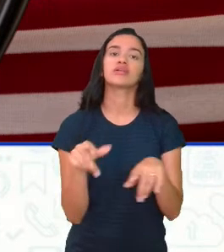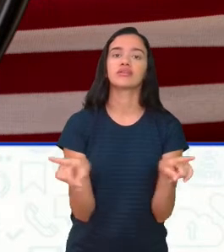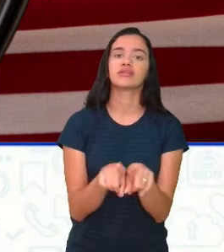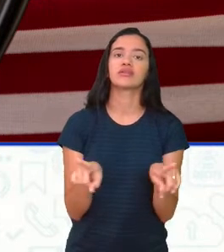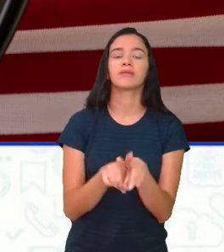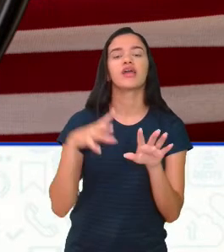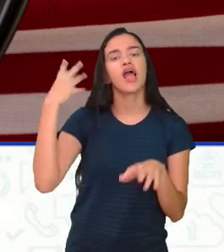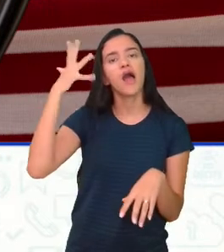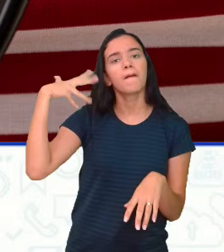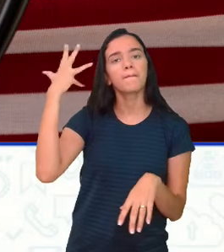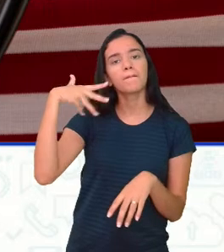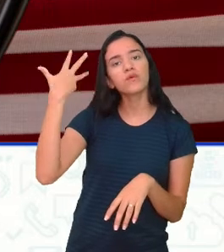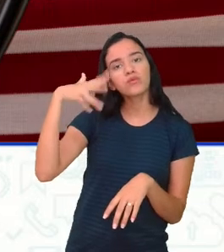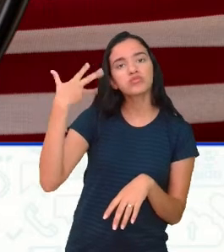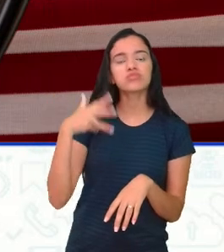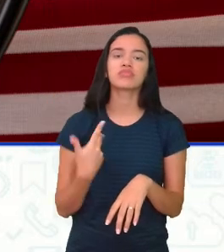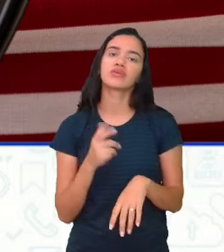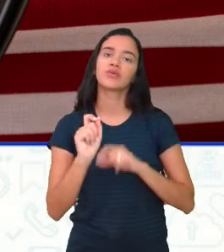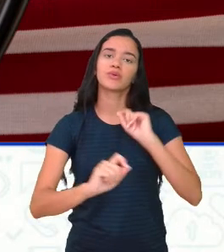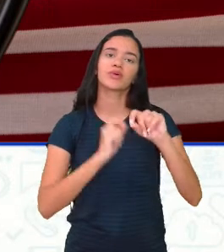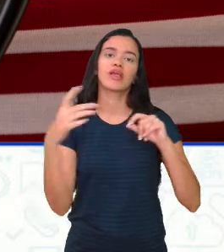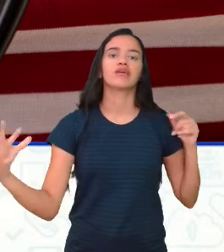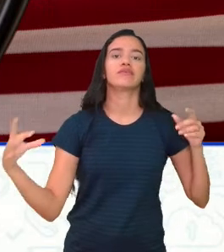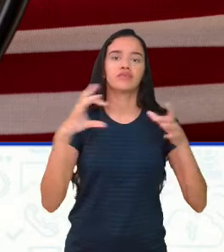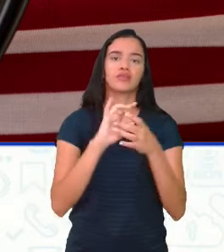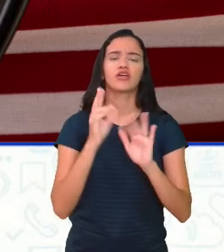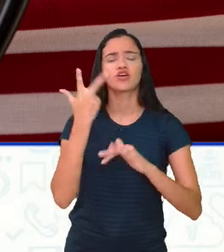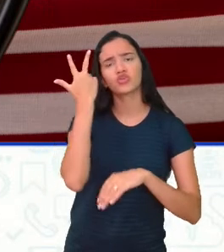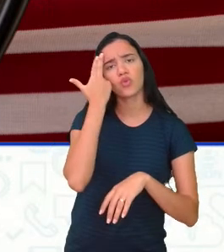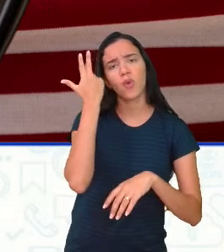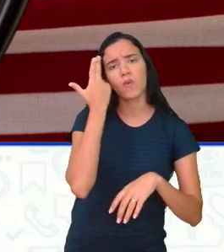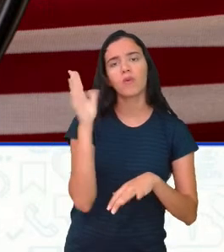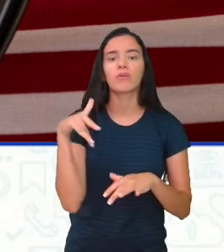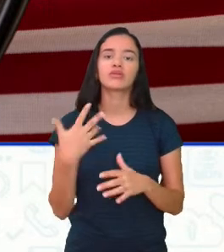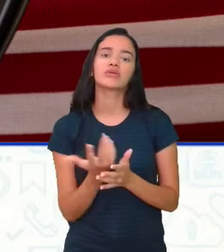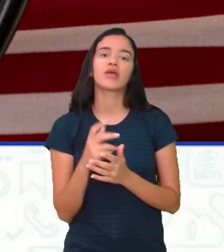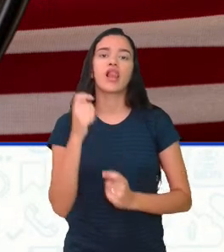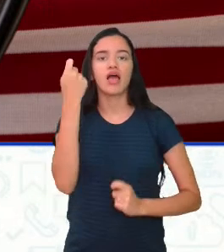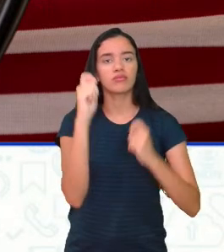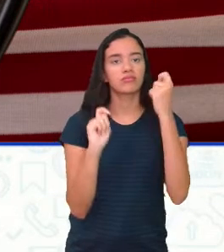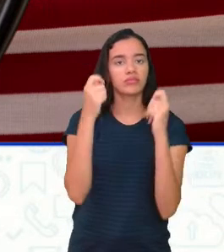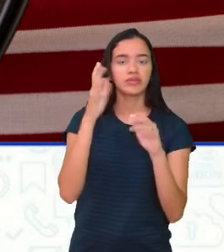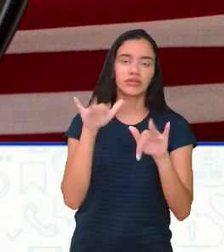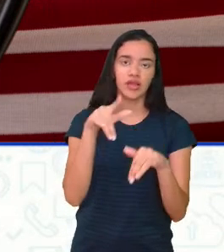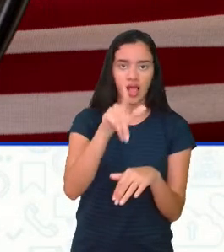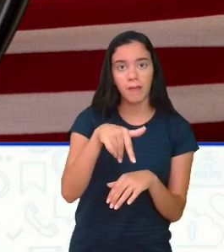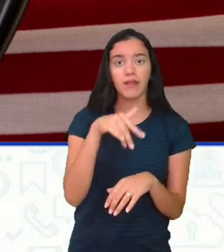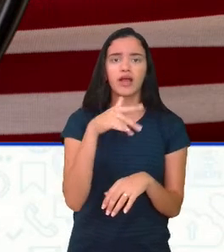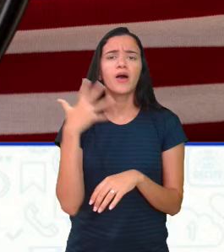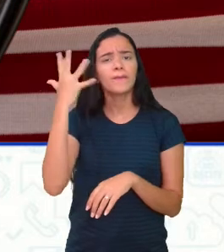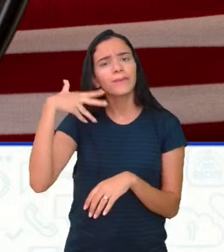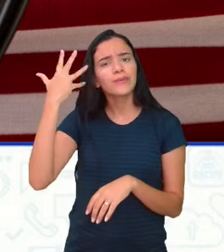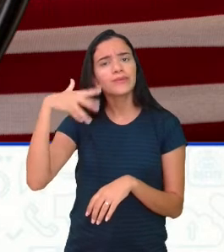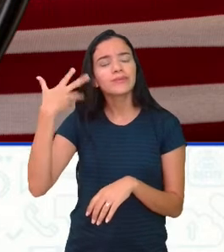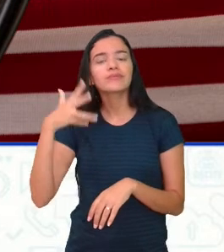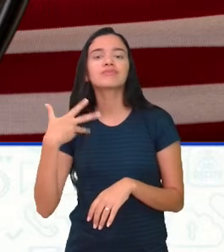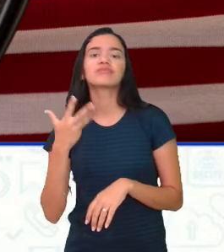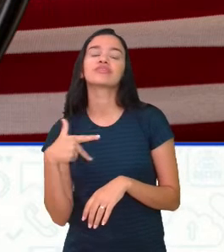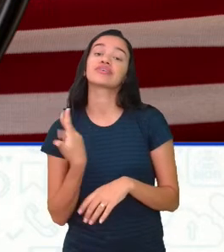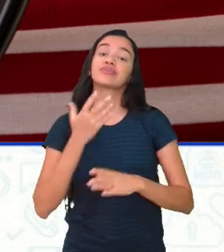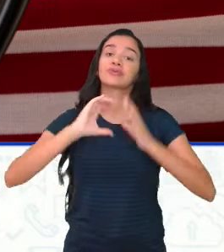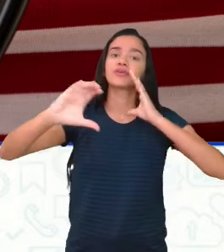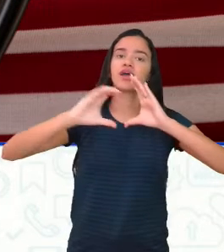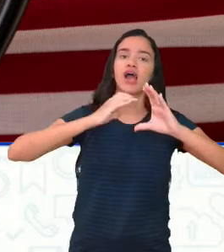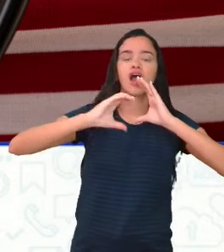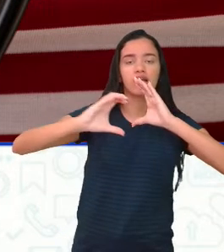Essa música que é veiculada normalmente pela indústria fonográfica, por essa música que vem da tradição dos